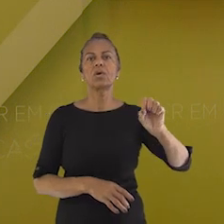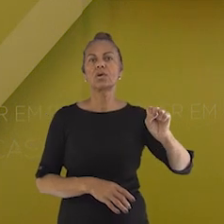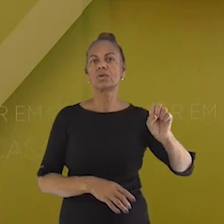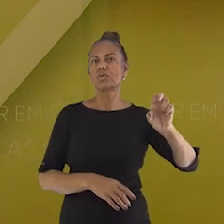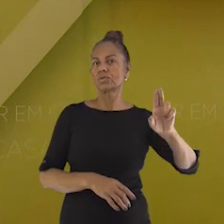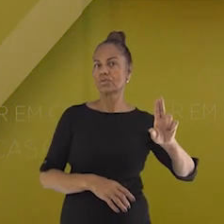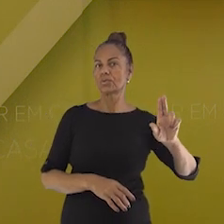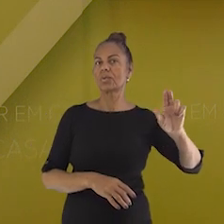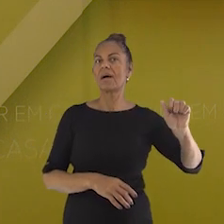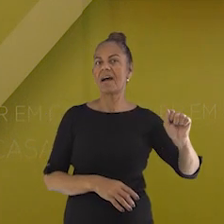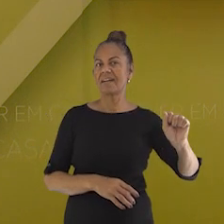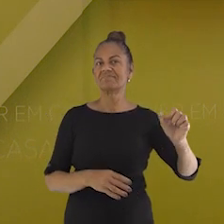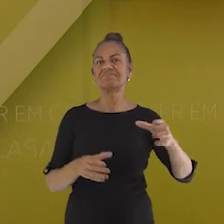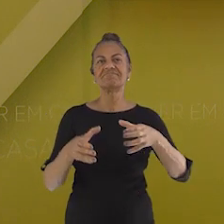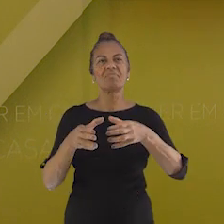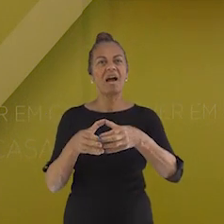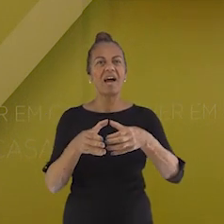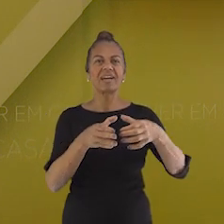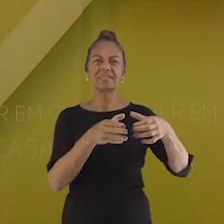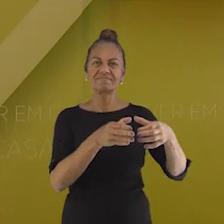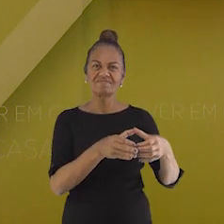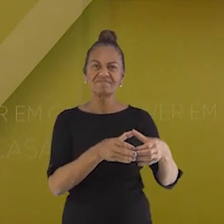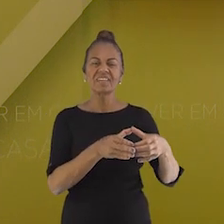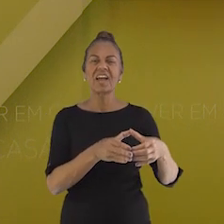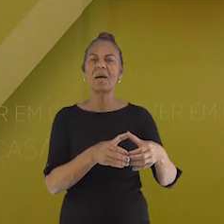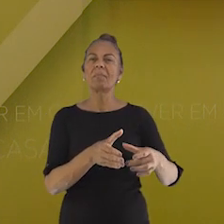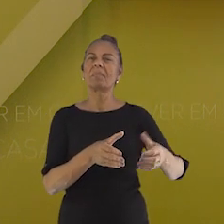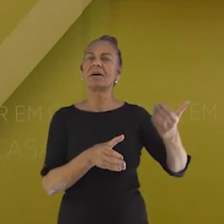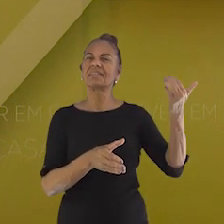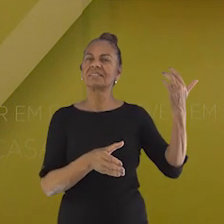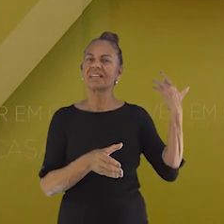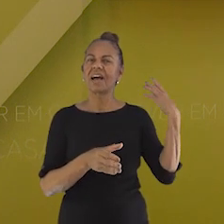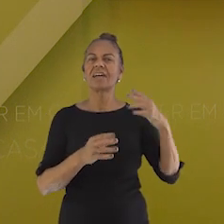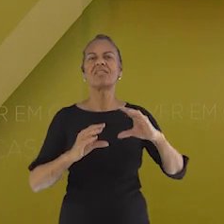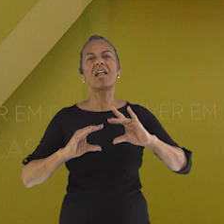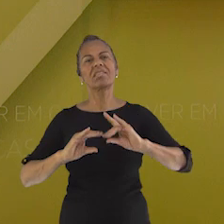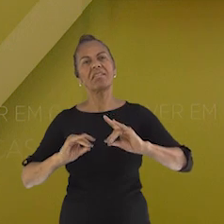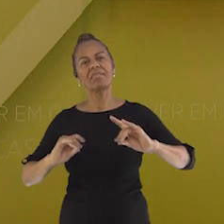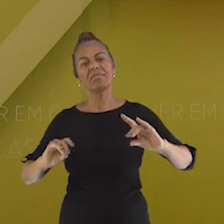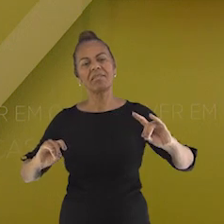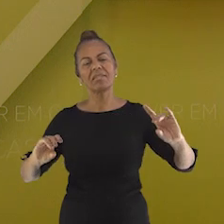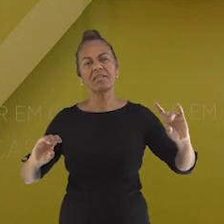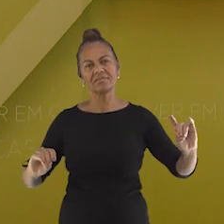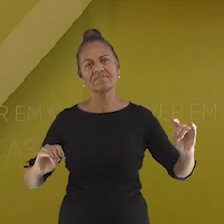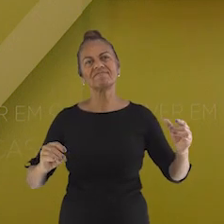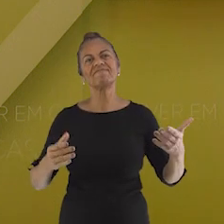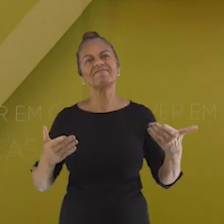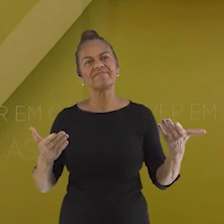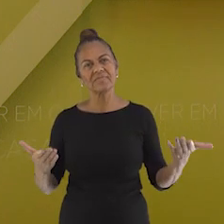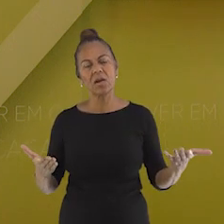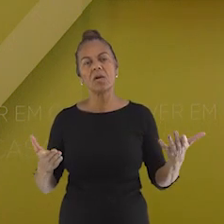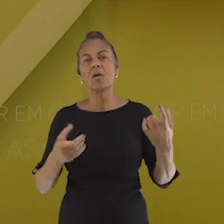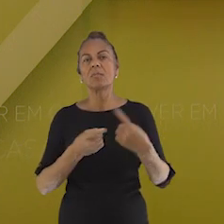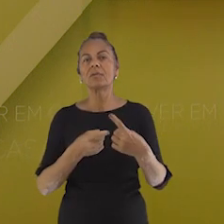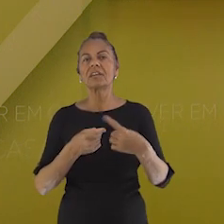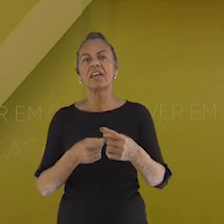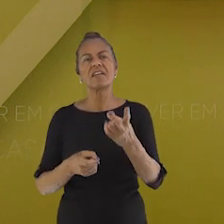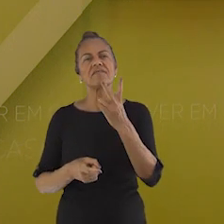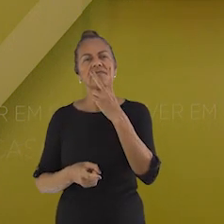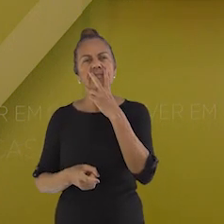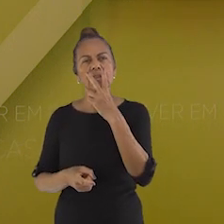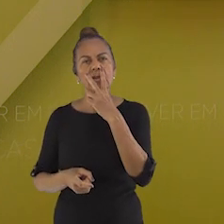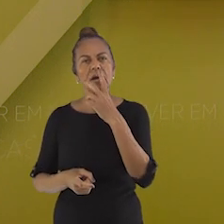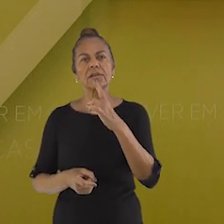Em consequência, hoje, todas as áreas de manguezal da Baía de Vitória está circundada